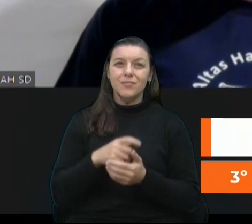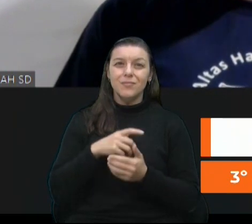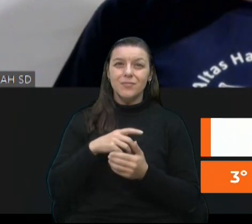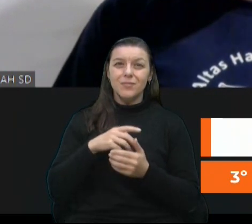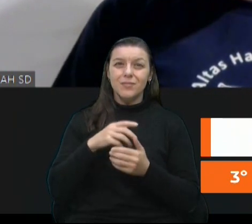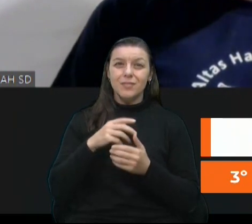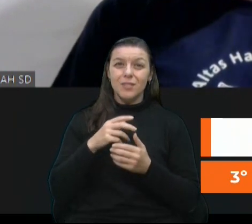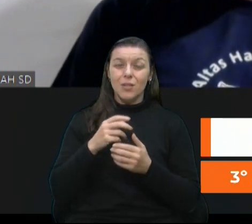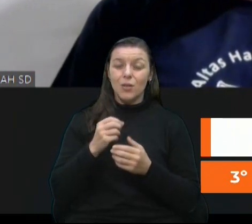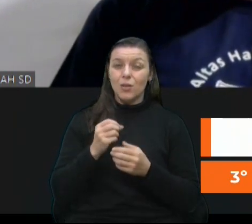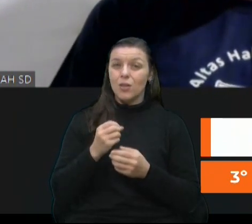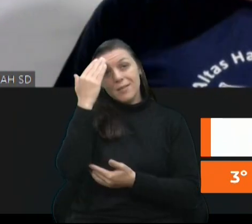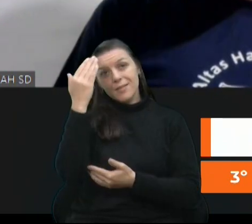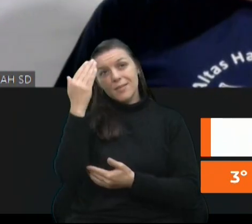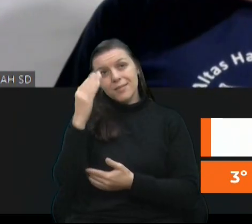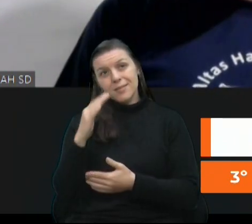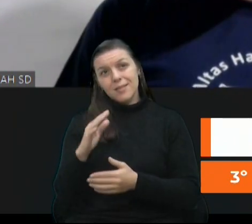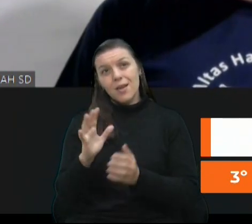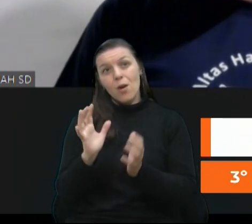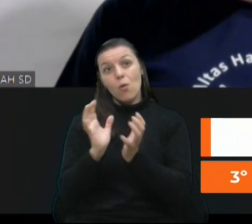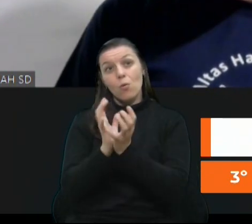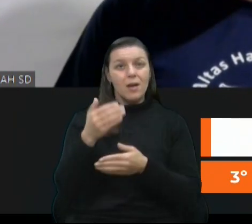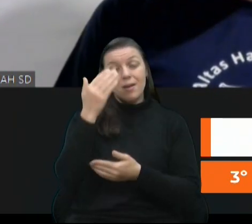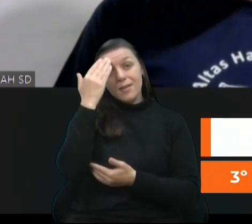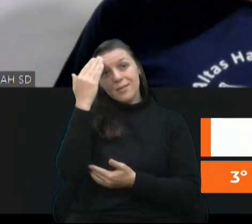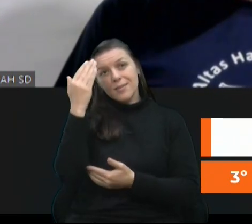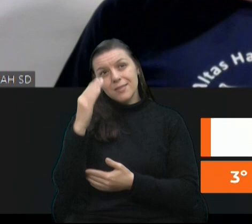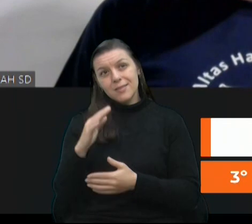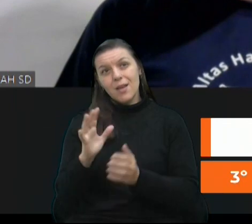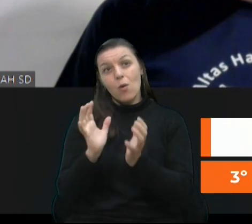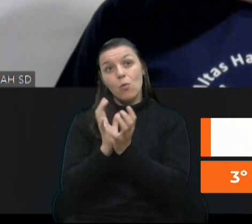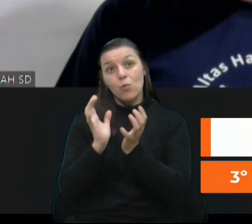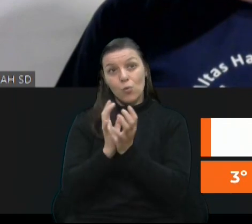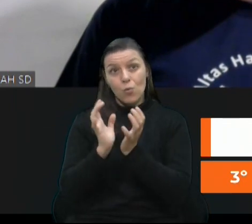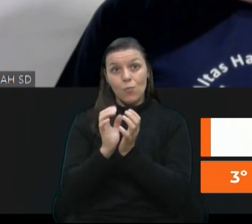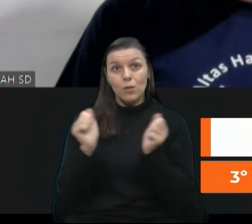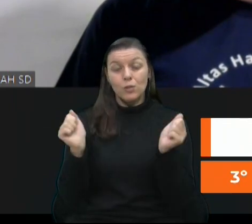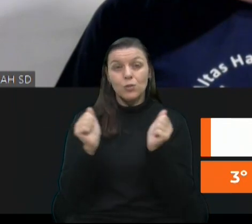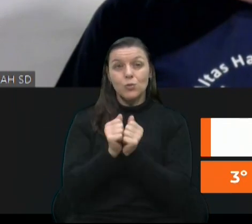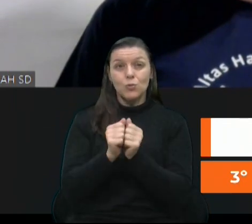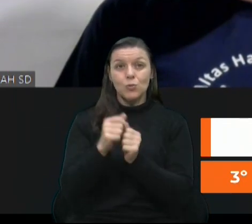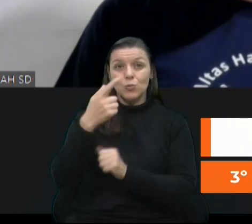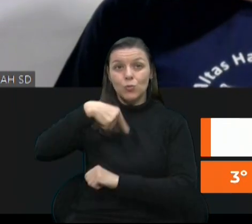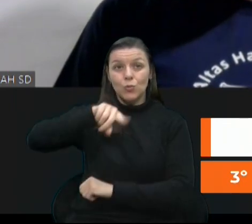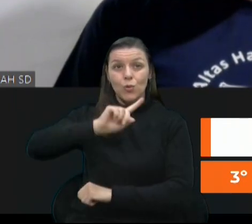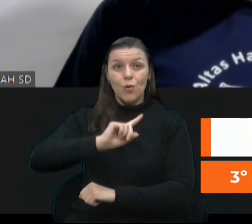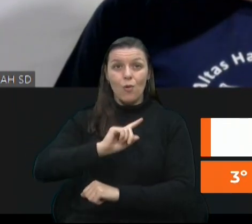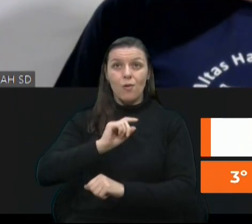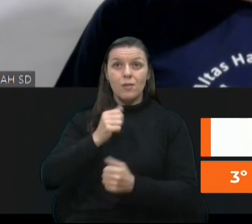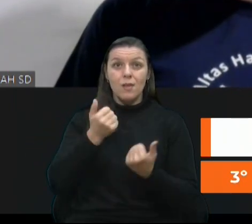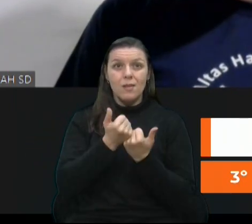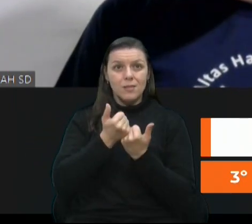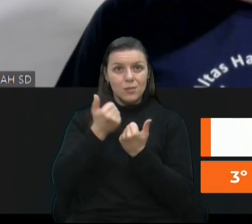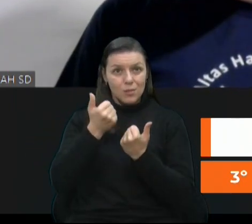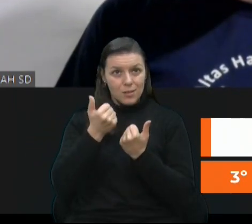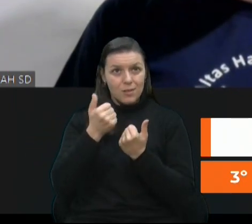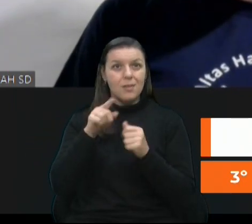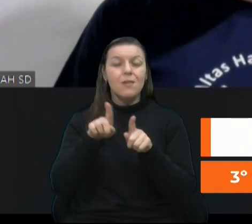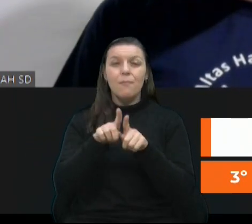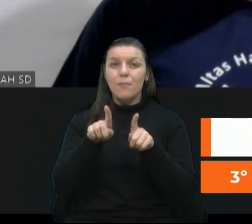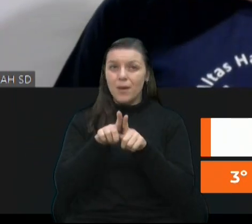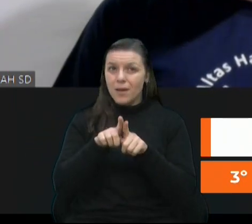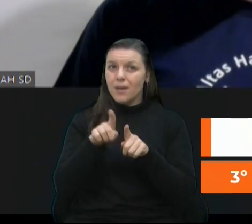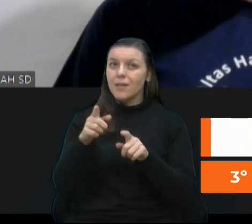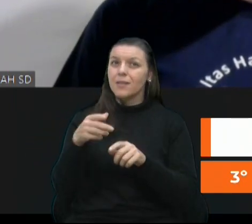muito obrigada. Preciso já, de antemão, fazer um agradecimento a essa equipe que está conosco, né, a minha assessoria também aqui